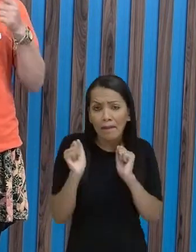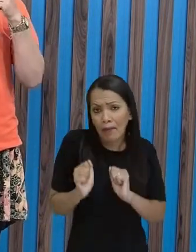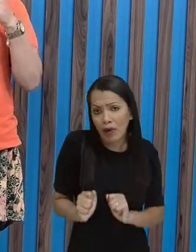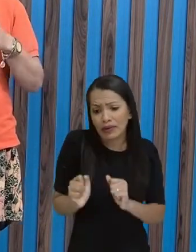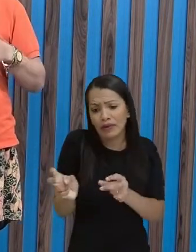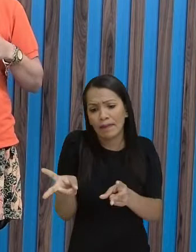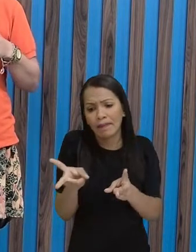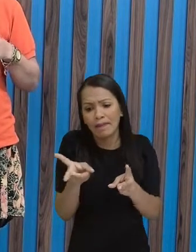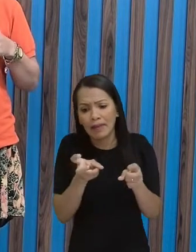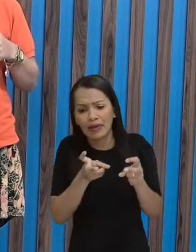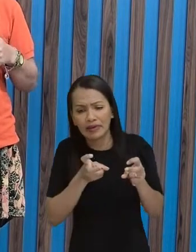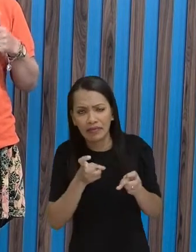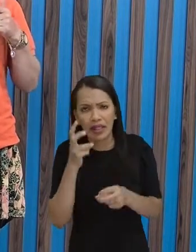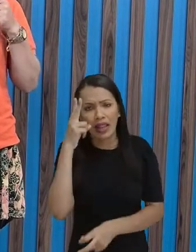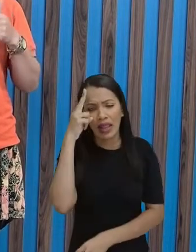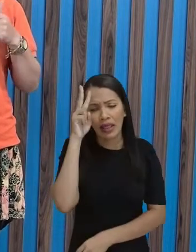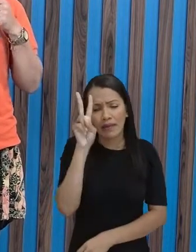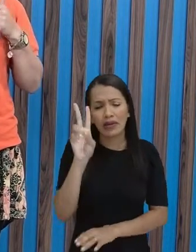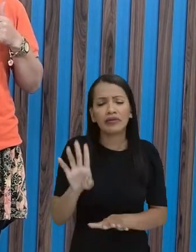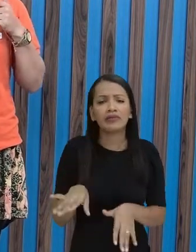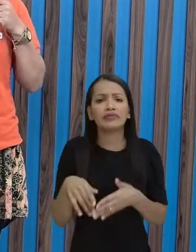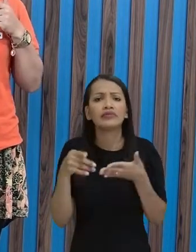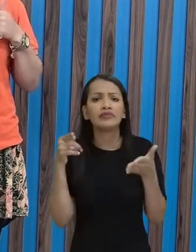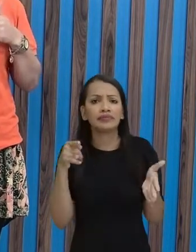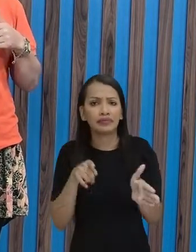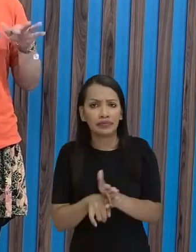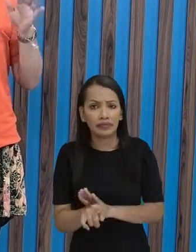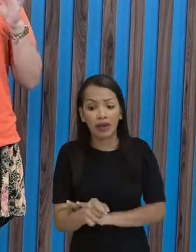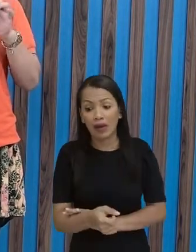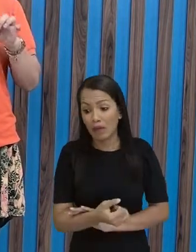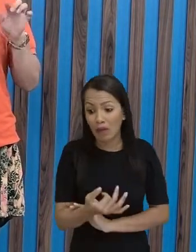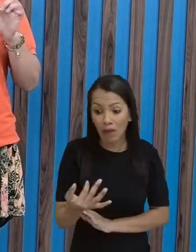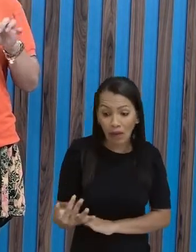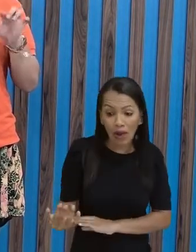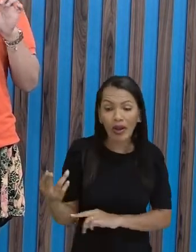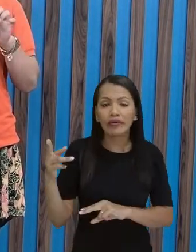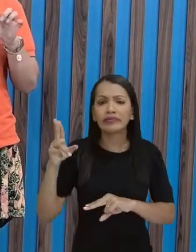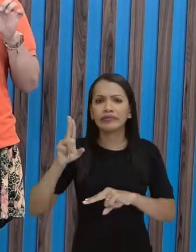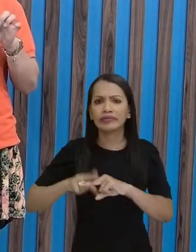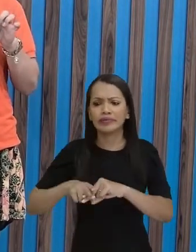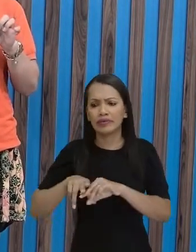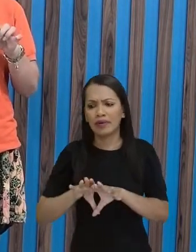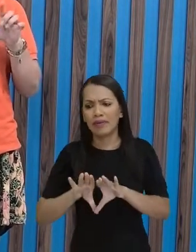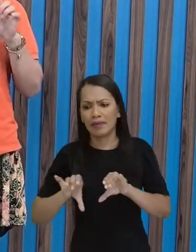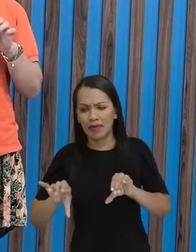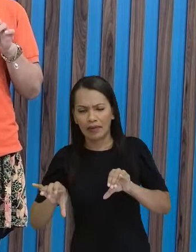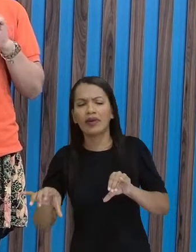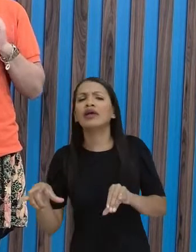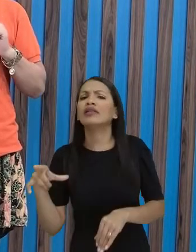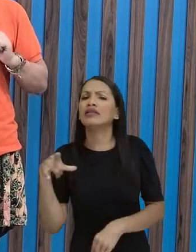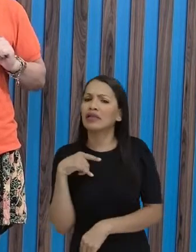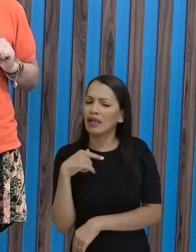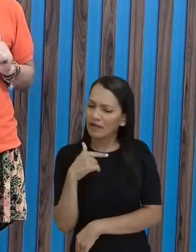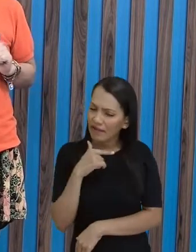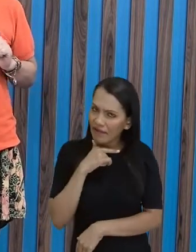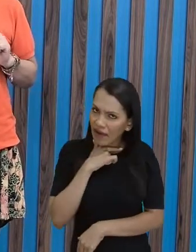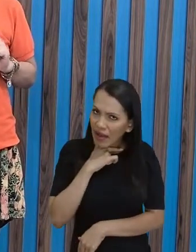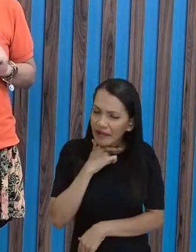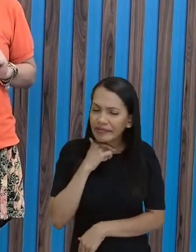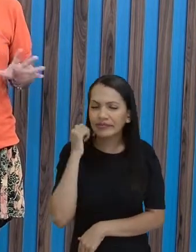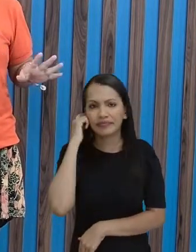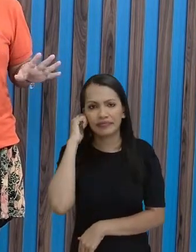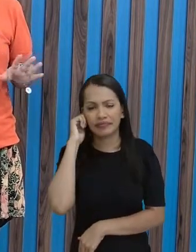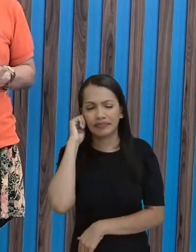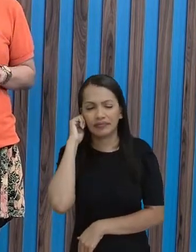problema. Lembrando sempre que a pergunta é quantos assentos estão vagos? E eu circulei justamente os assentos que estão